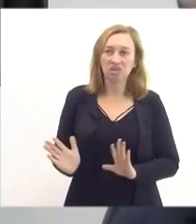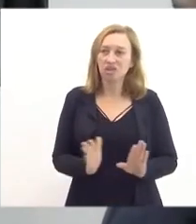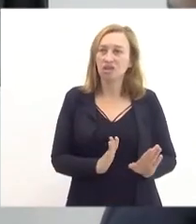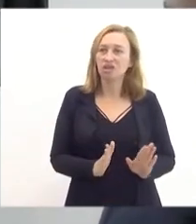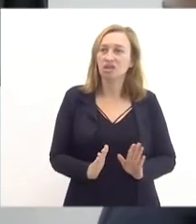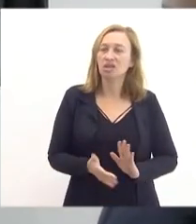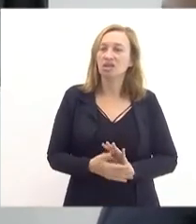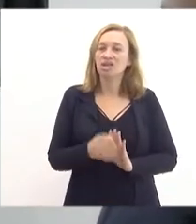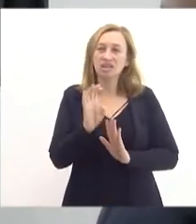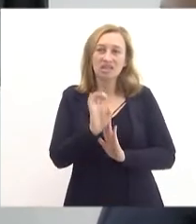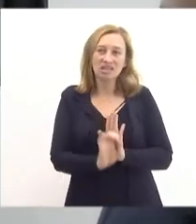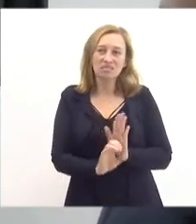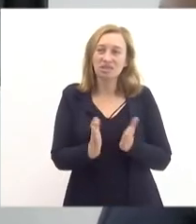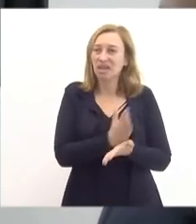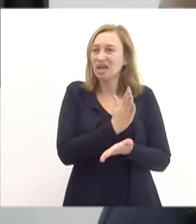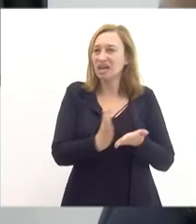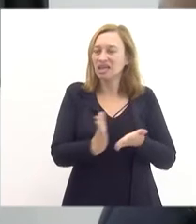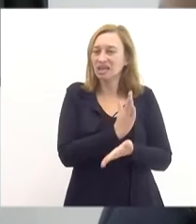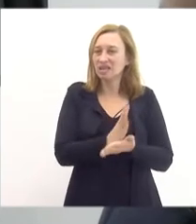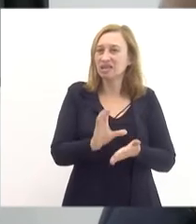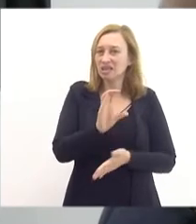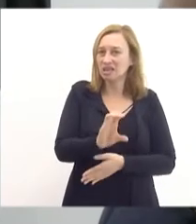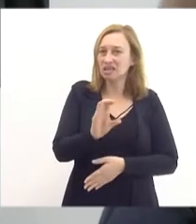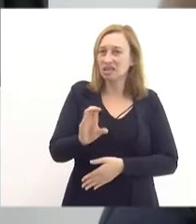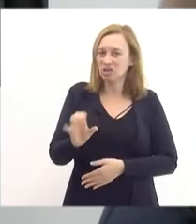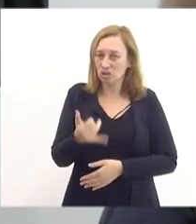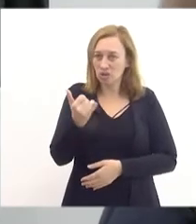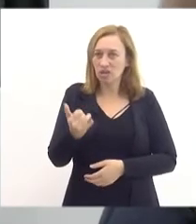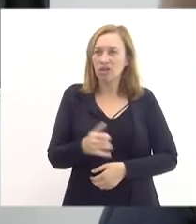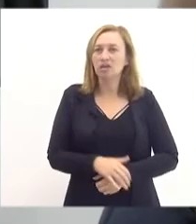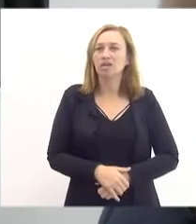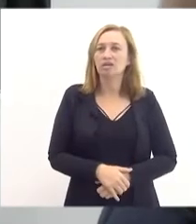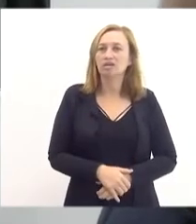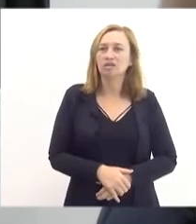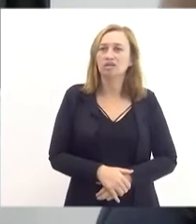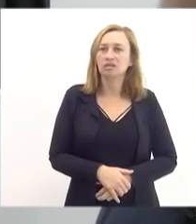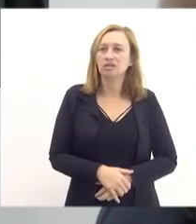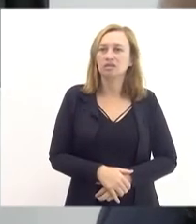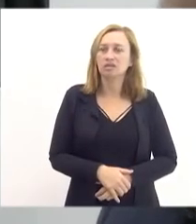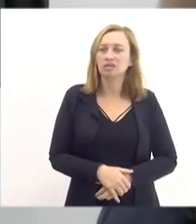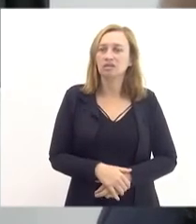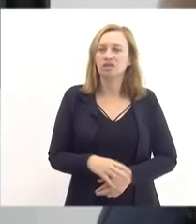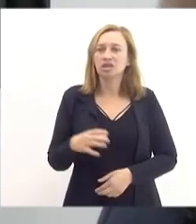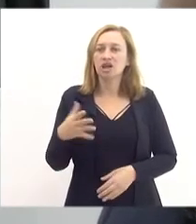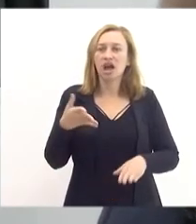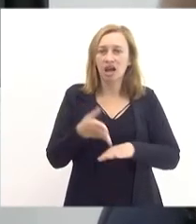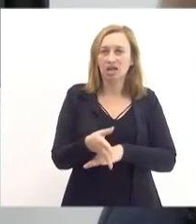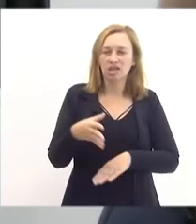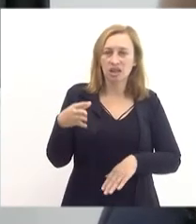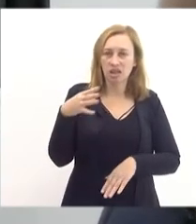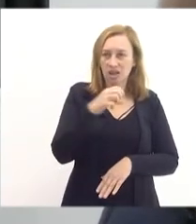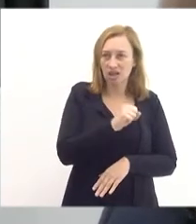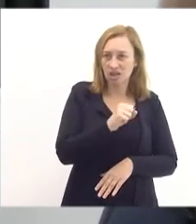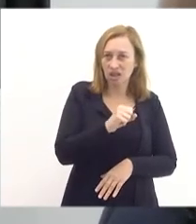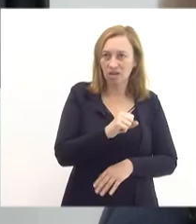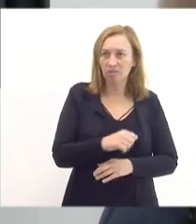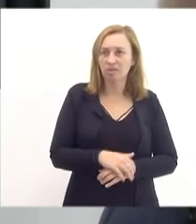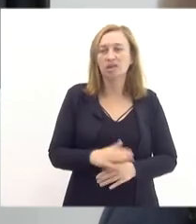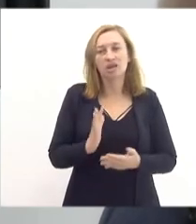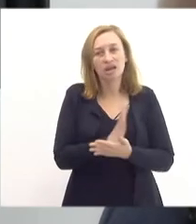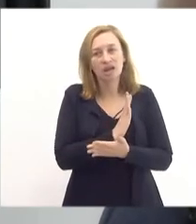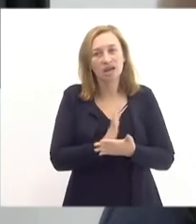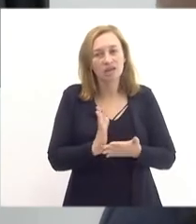Essas emendas, às vezes, da CCJ, que saem em cima da hora, elas,